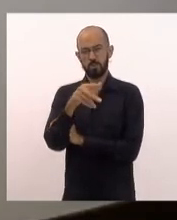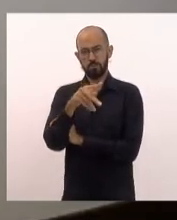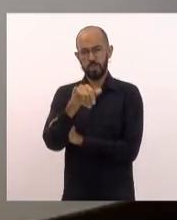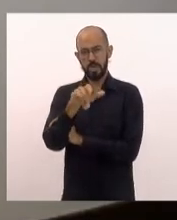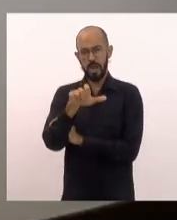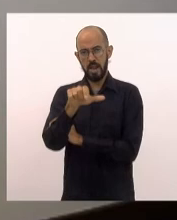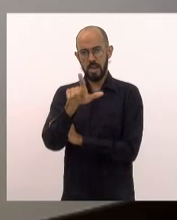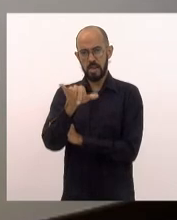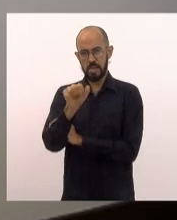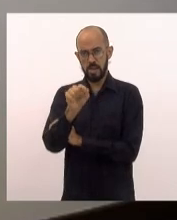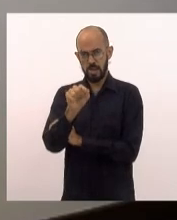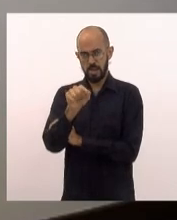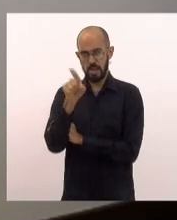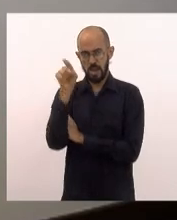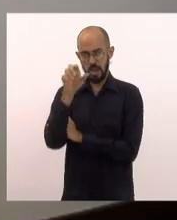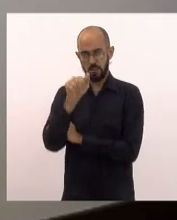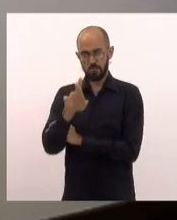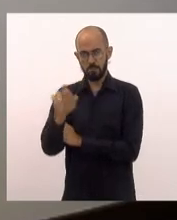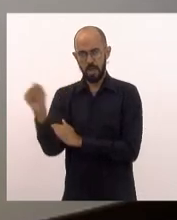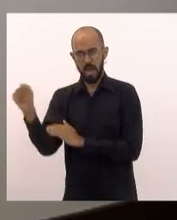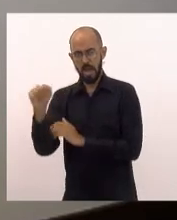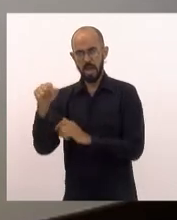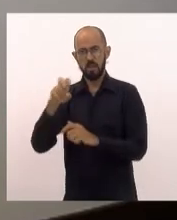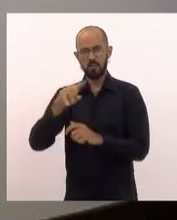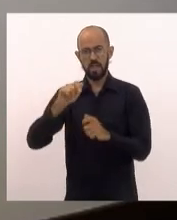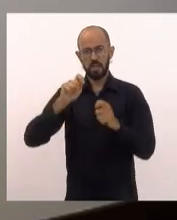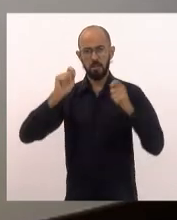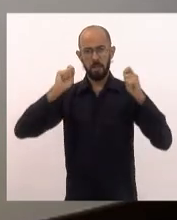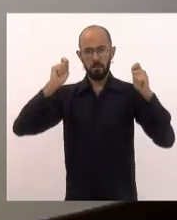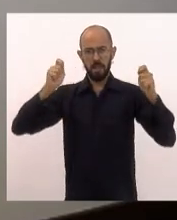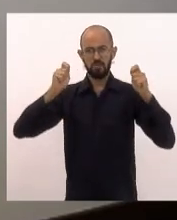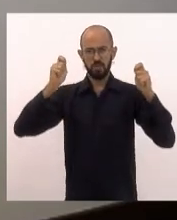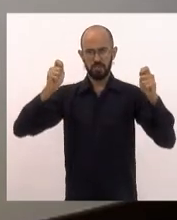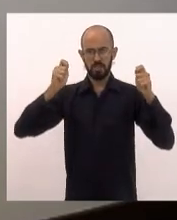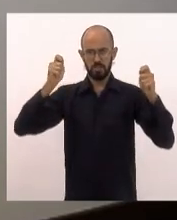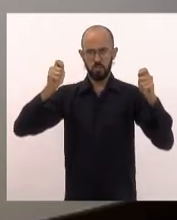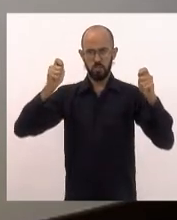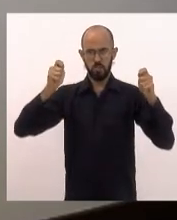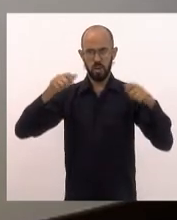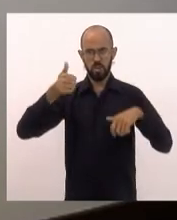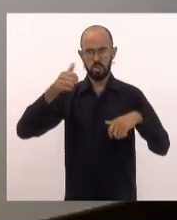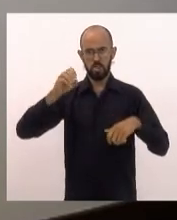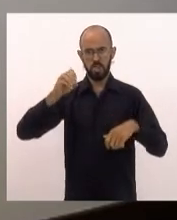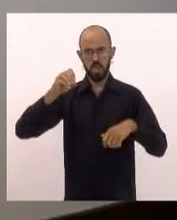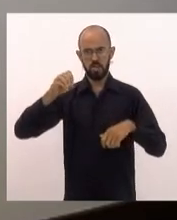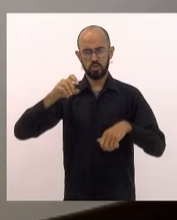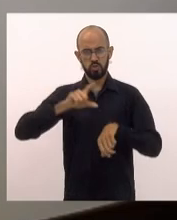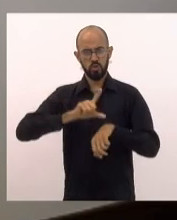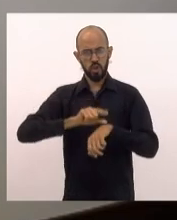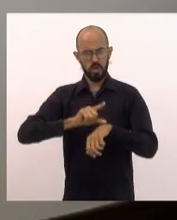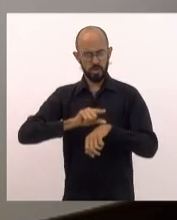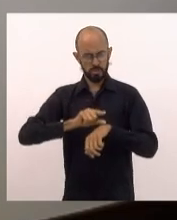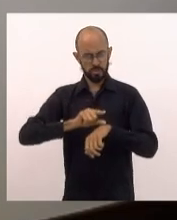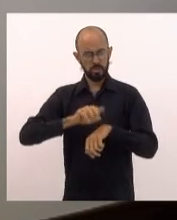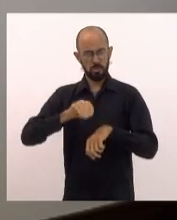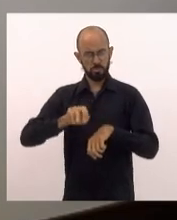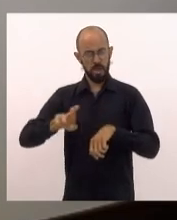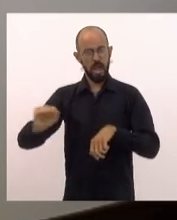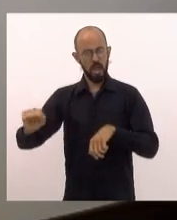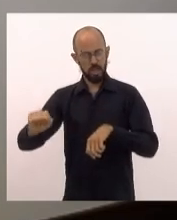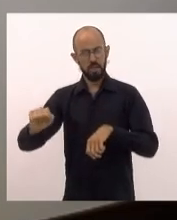Tropicália, haverá uma manifestação às 10 horas, na altura do posto 8, na Barra da